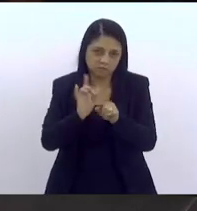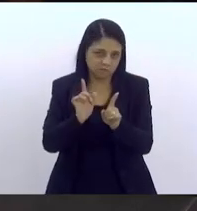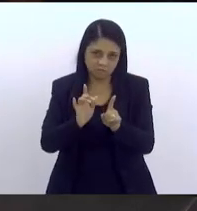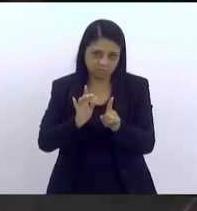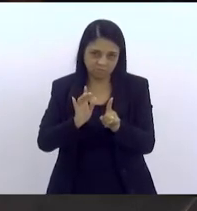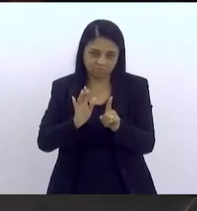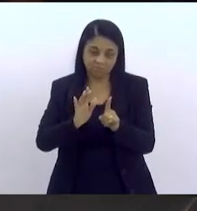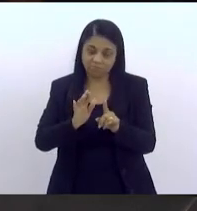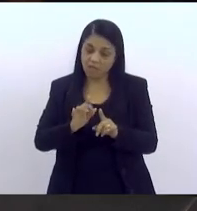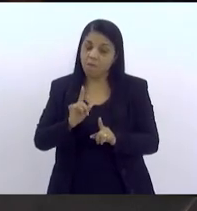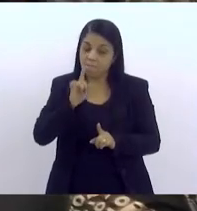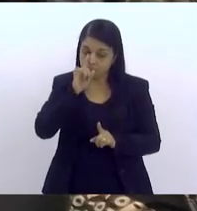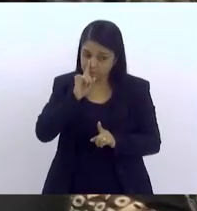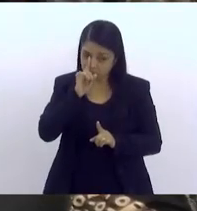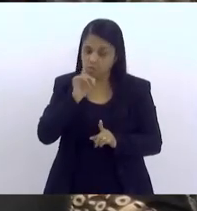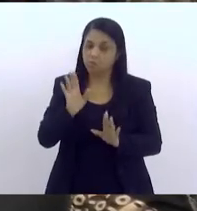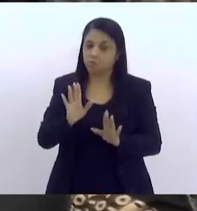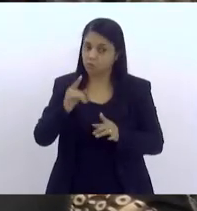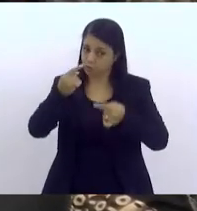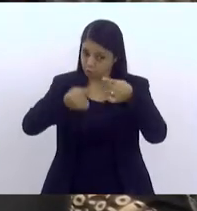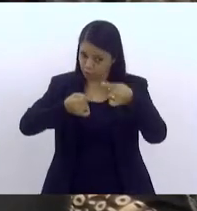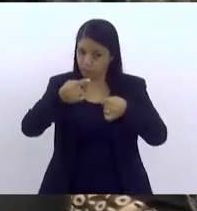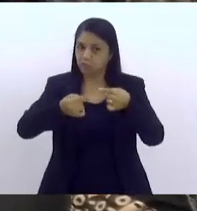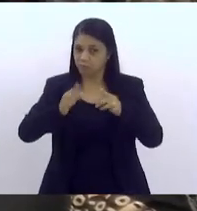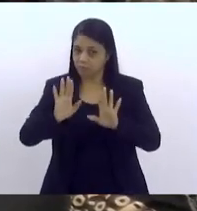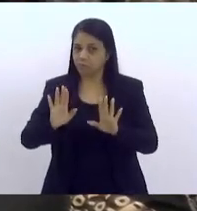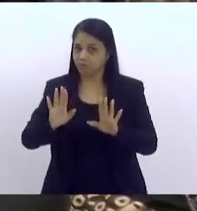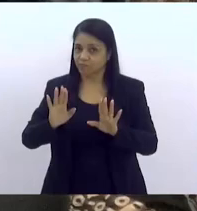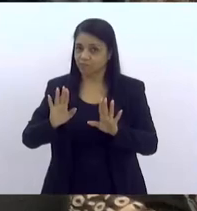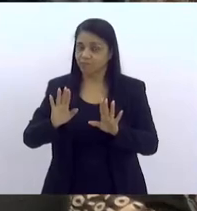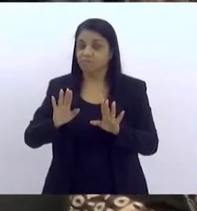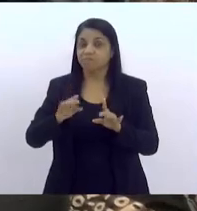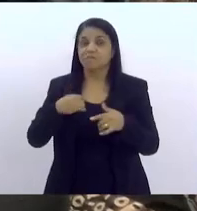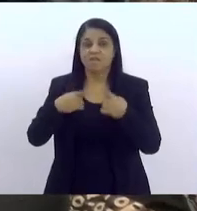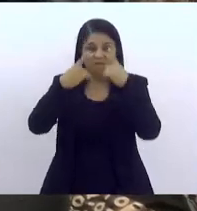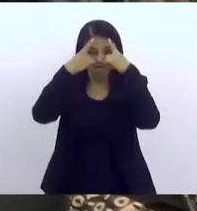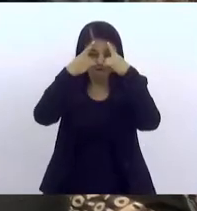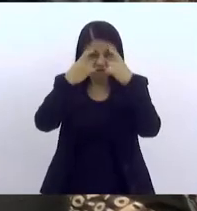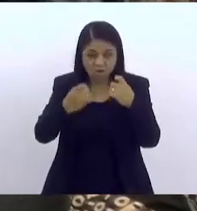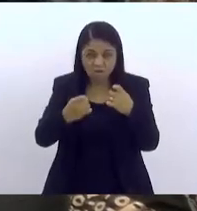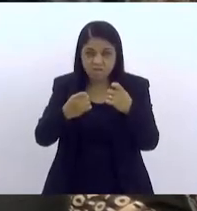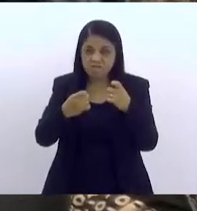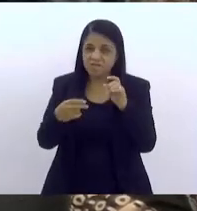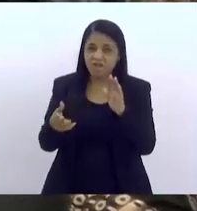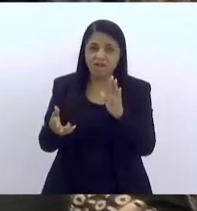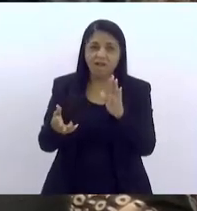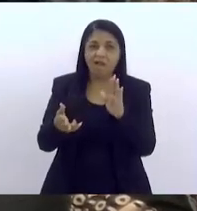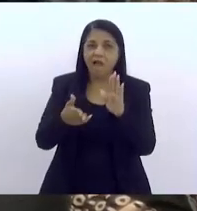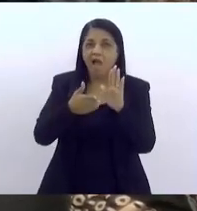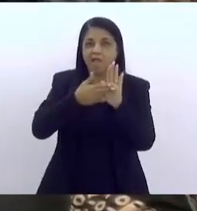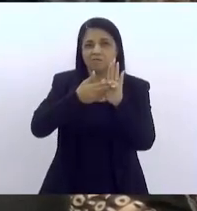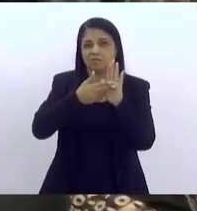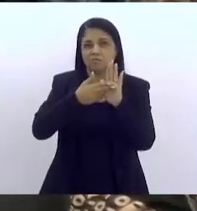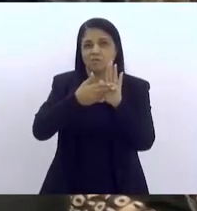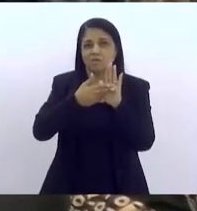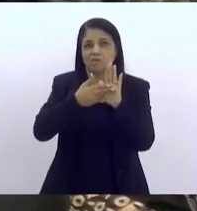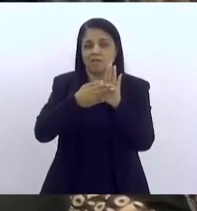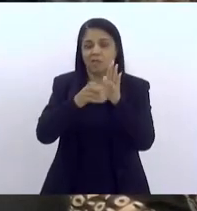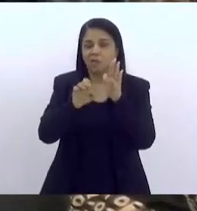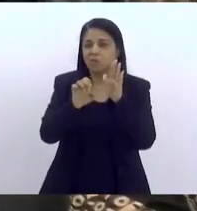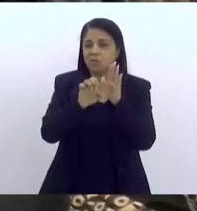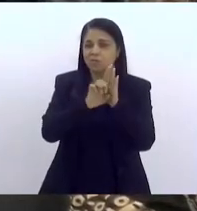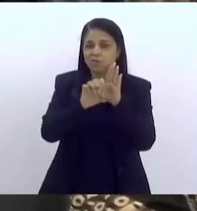é um outro perigo à vista nessa discussão A violência não pode assumir entre nós o estatuto do